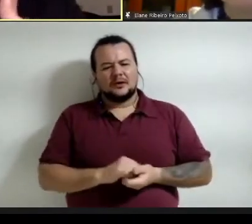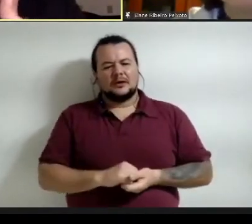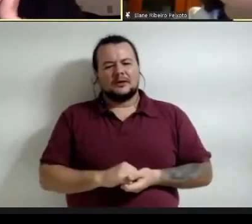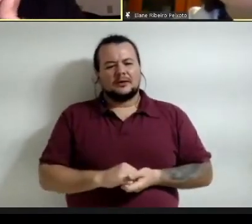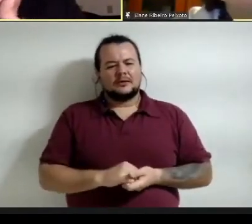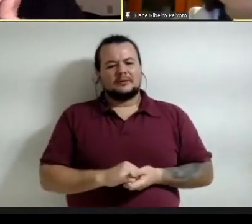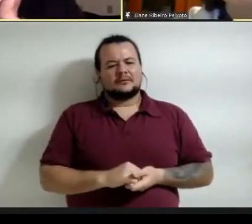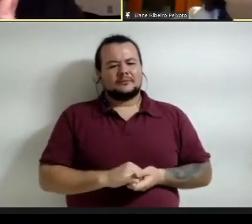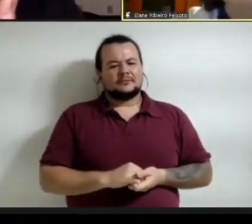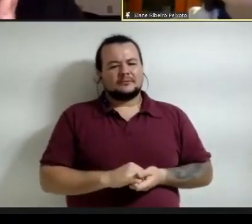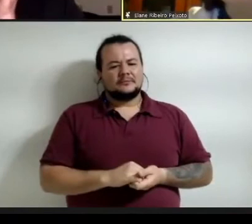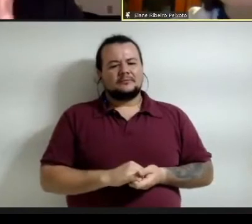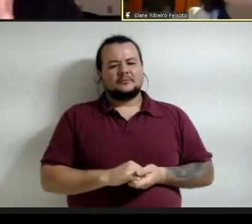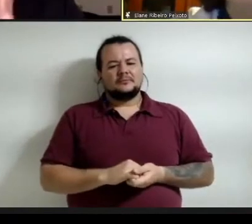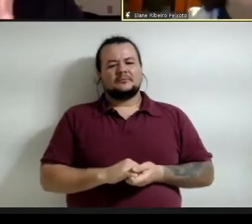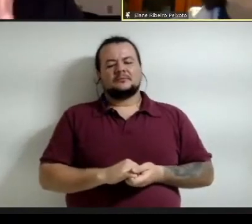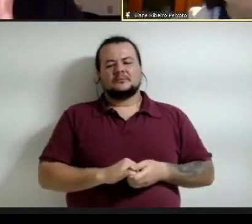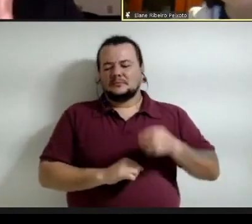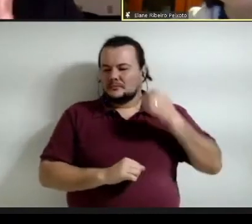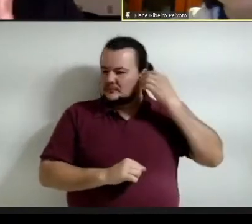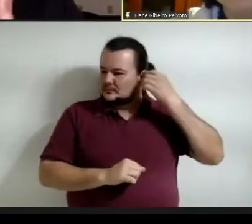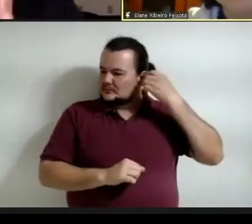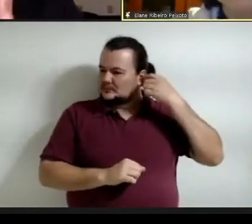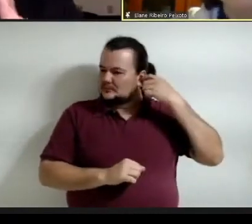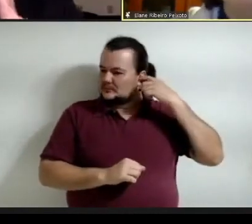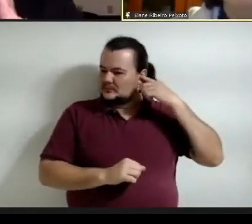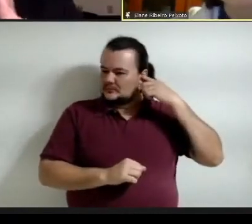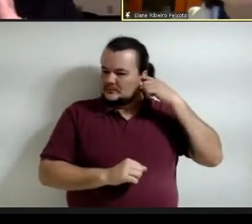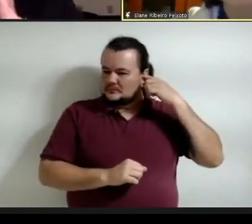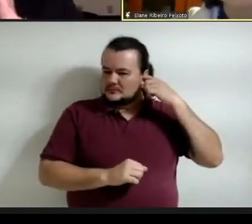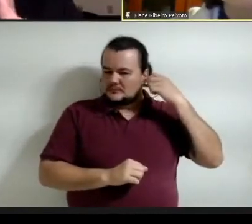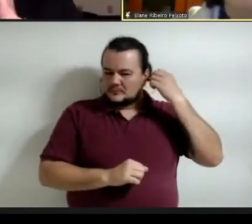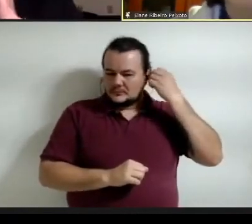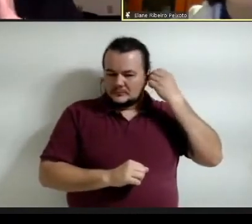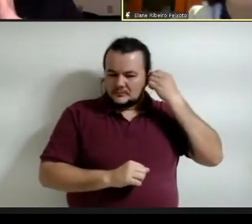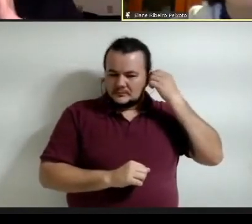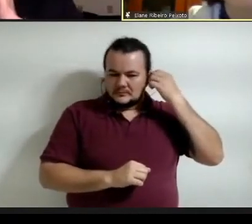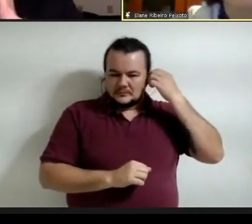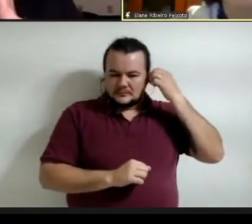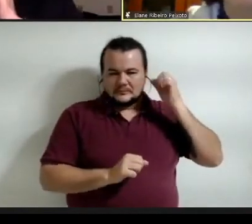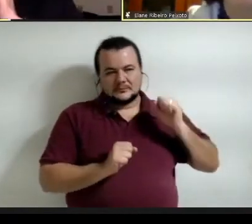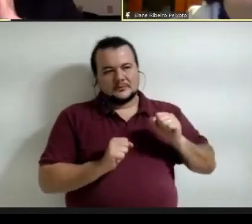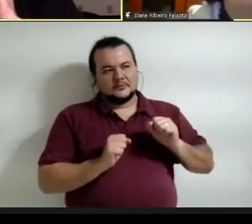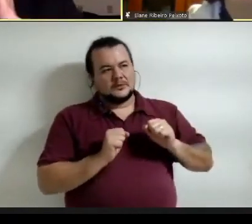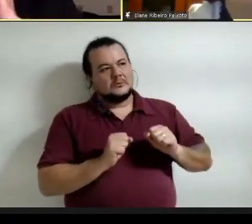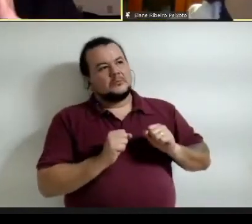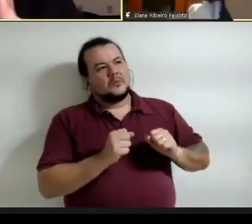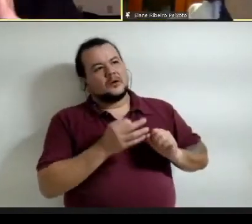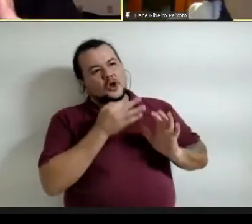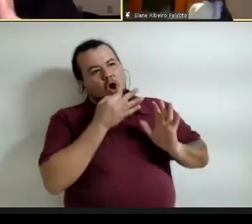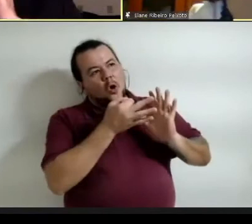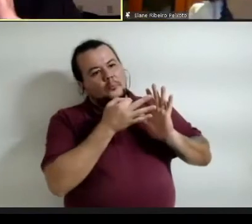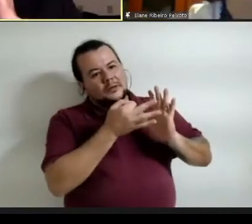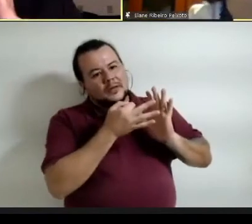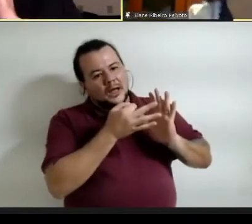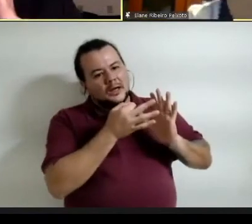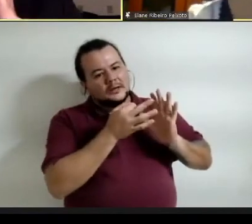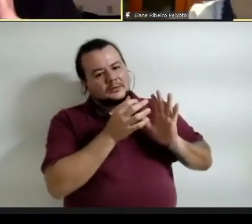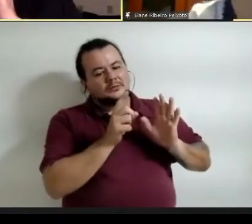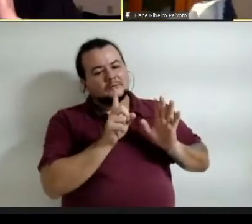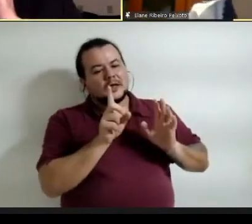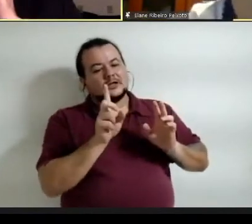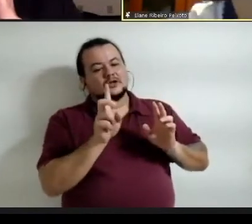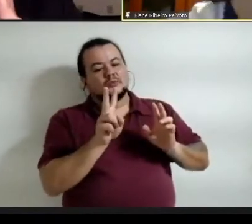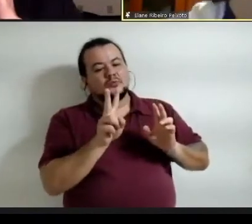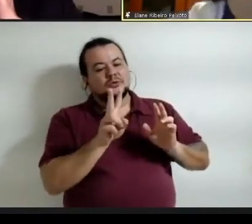Você pode comentar os dois pontos que ele colocou, né? Que a relativização das fronteiras políticas parece ter sentido apenas